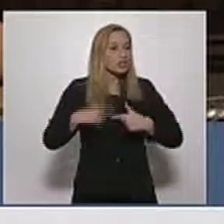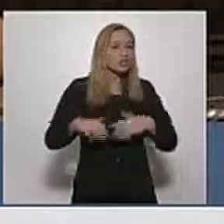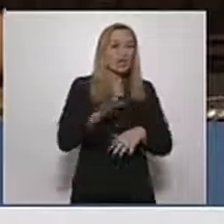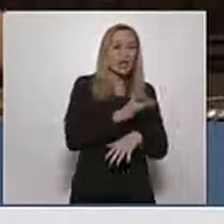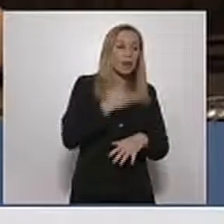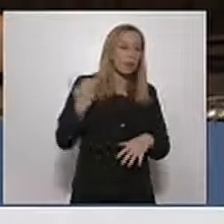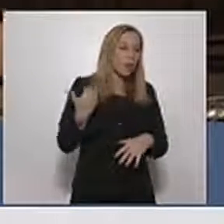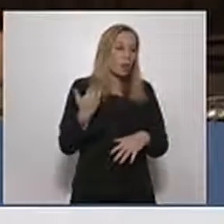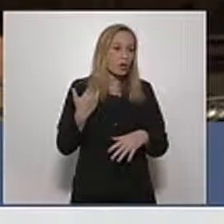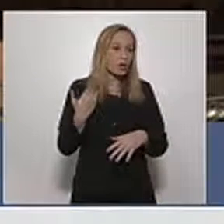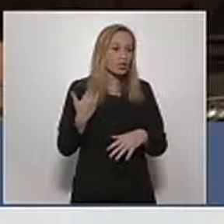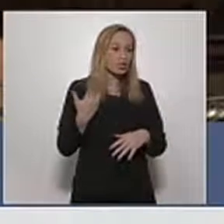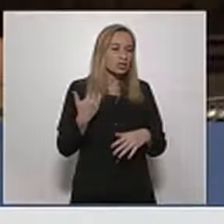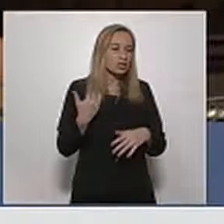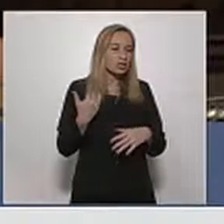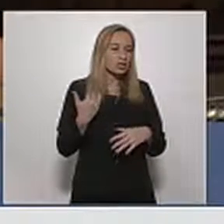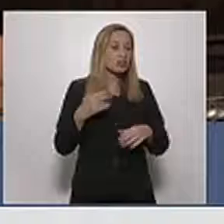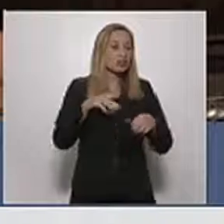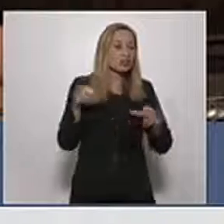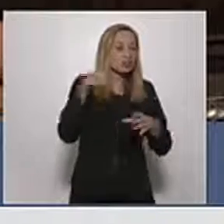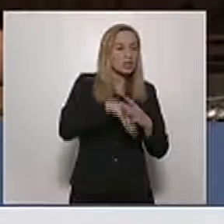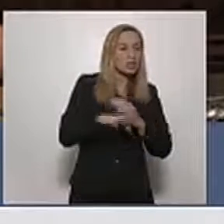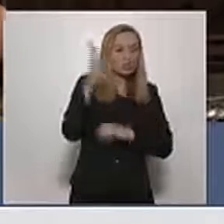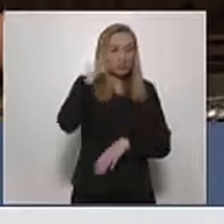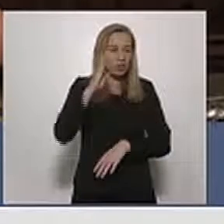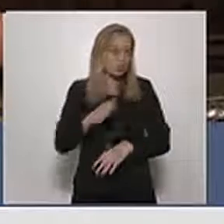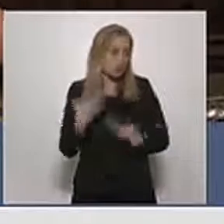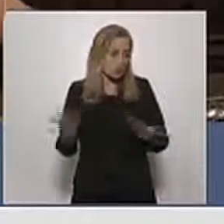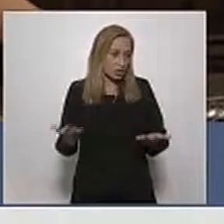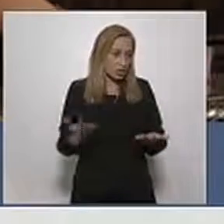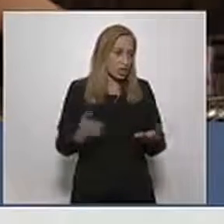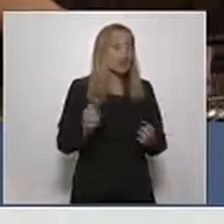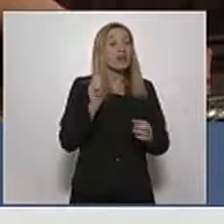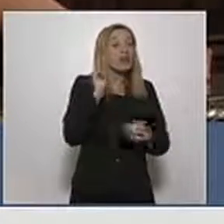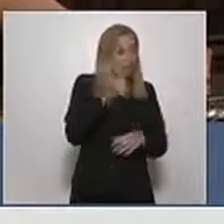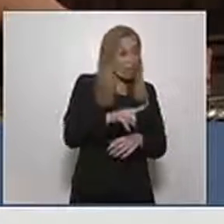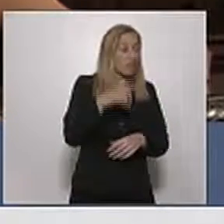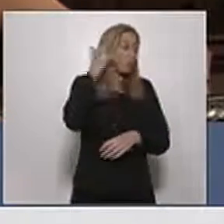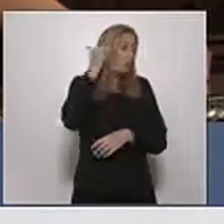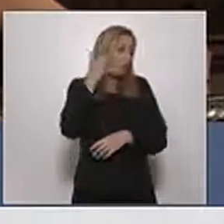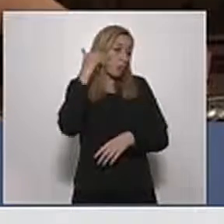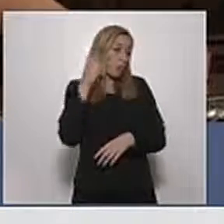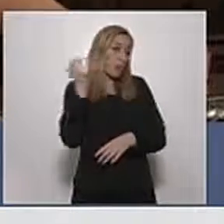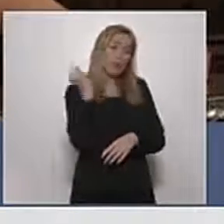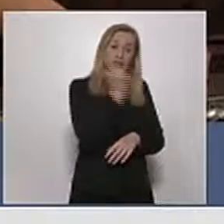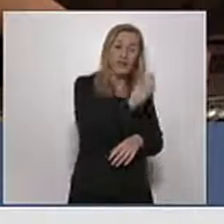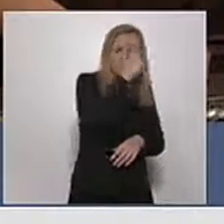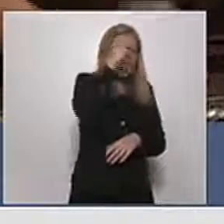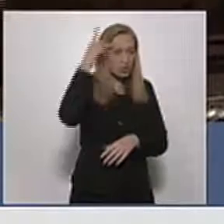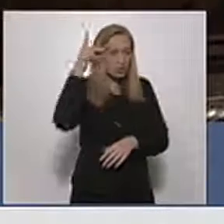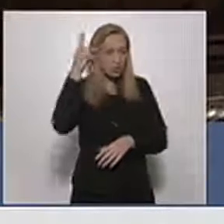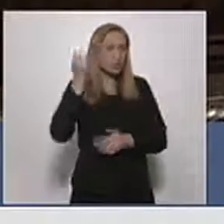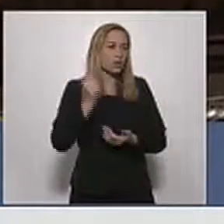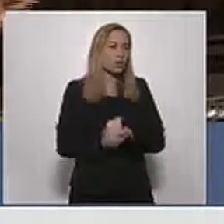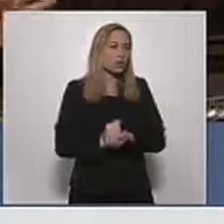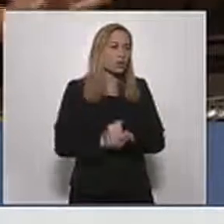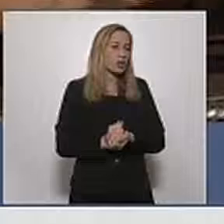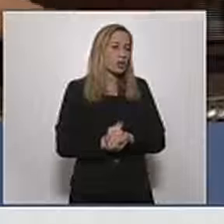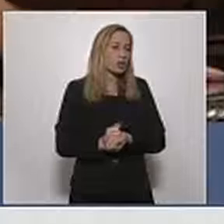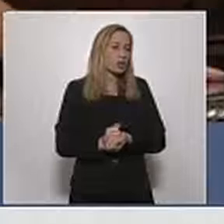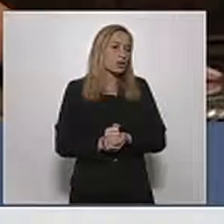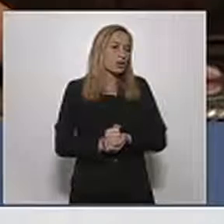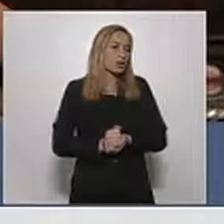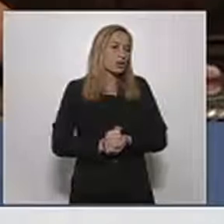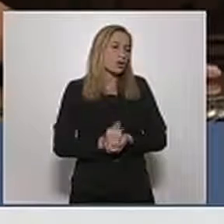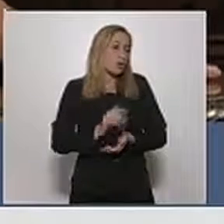está institucionalizada no nosso país, de que é razoável matar as pessoas e que, a priori, o policial já está isento